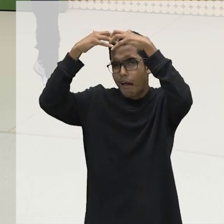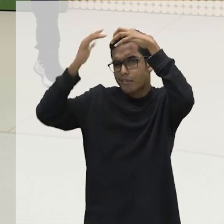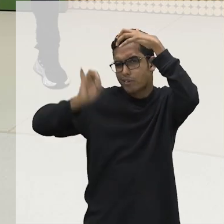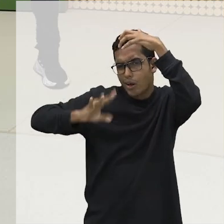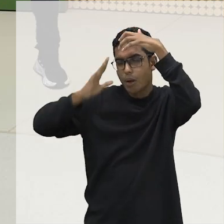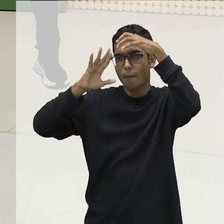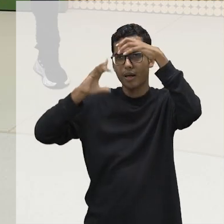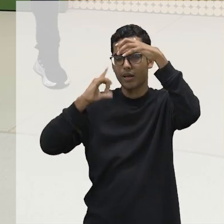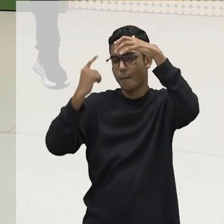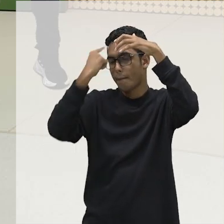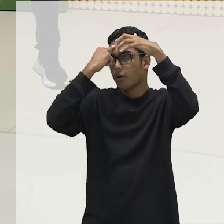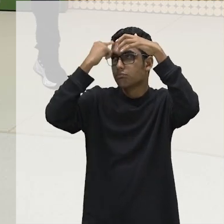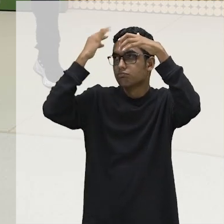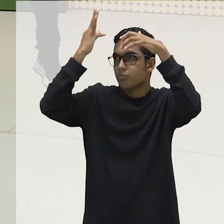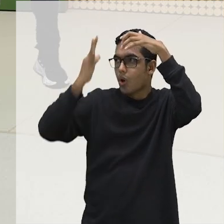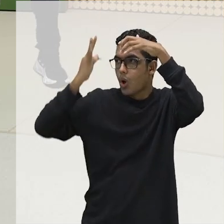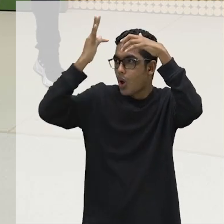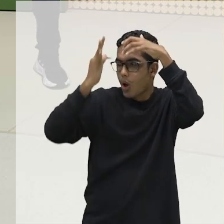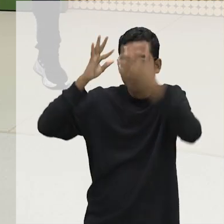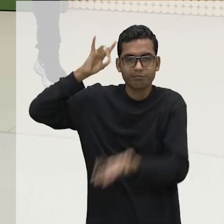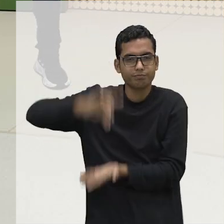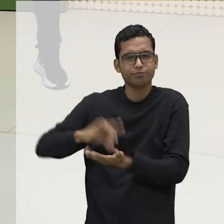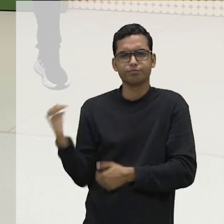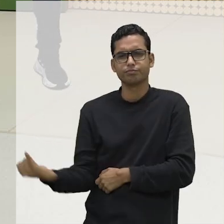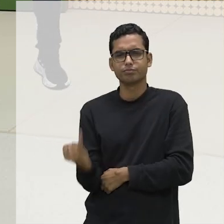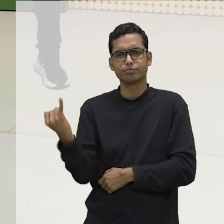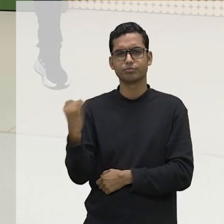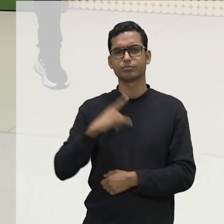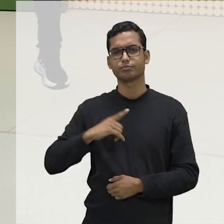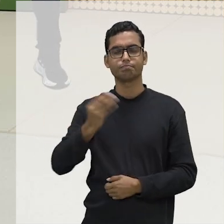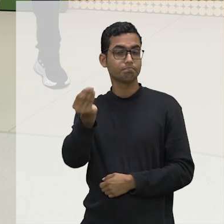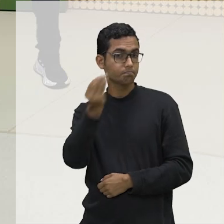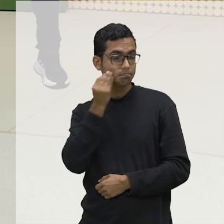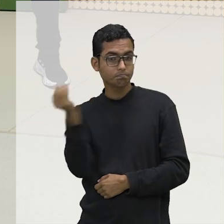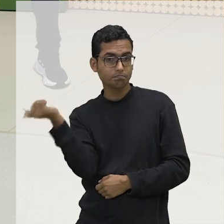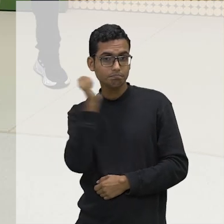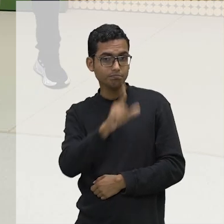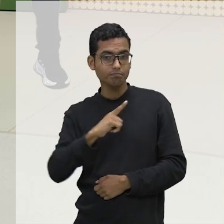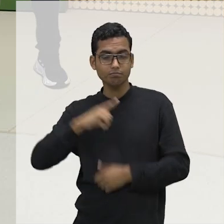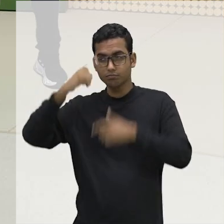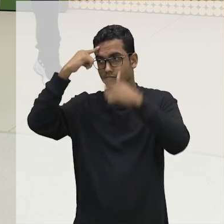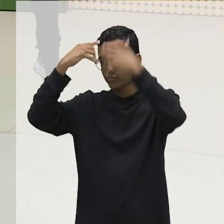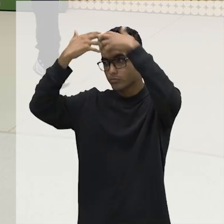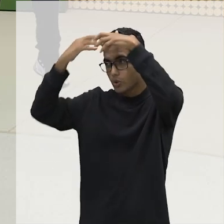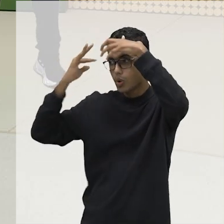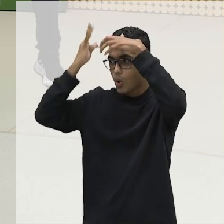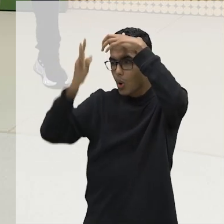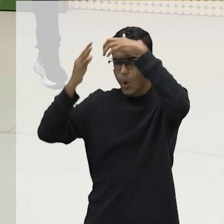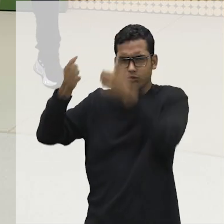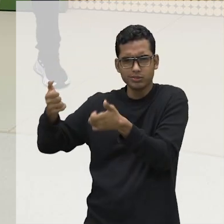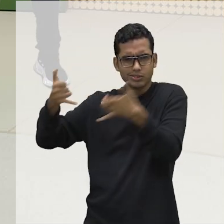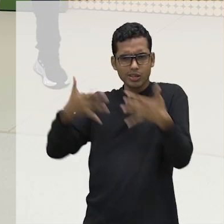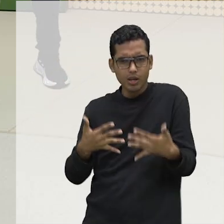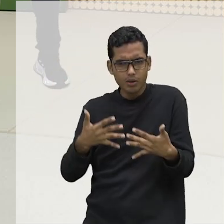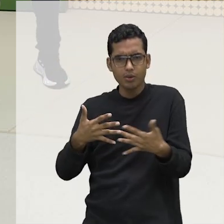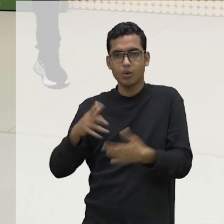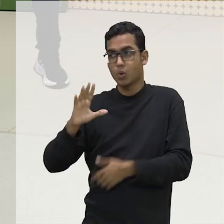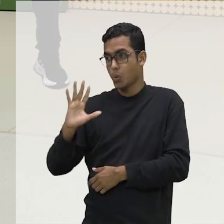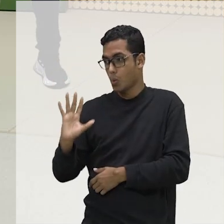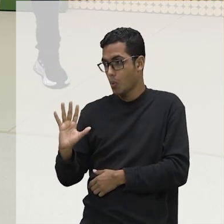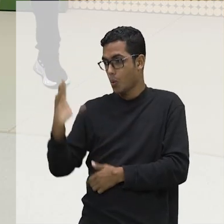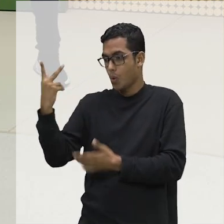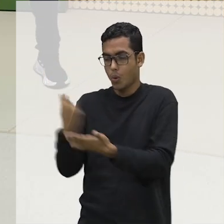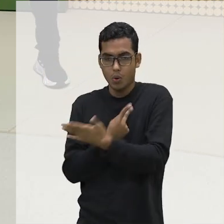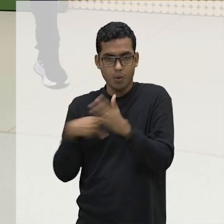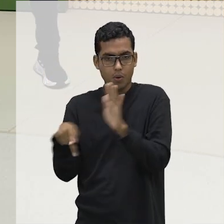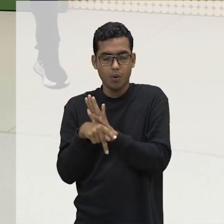alguém pensa numa teoria, é importante testá-la para ver se essa teoria vai explicar aquele fenômeno para o qual se